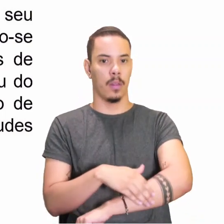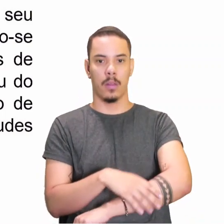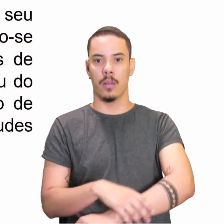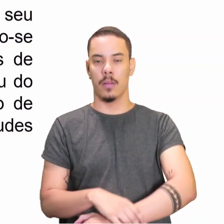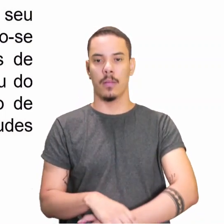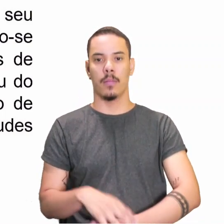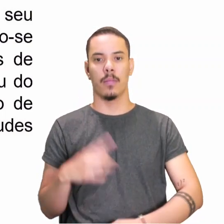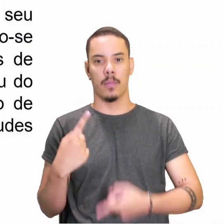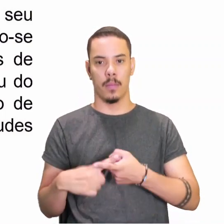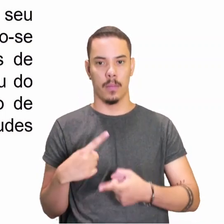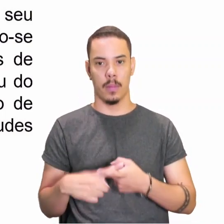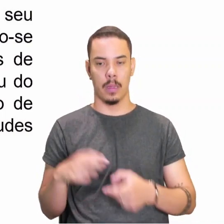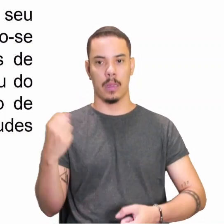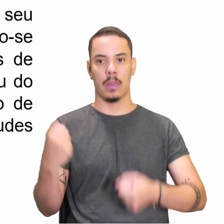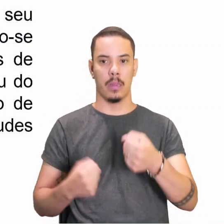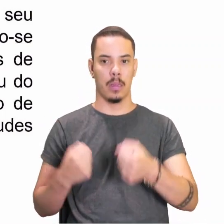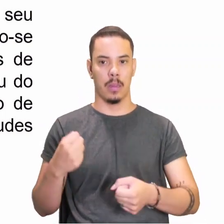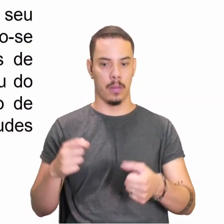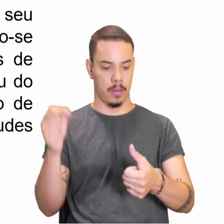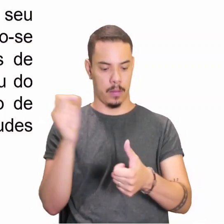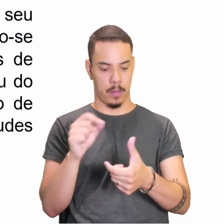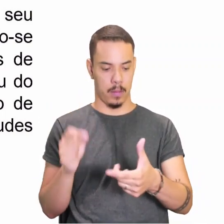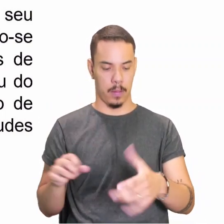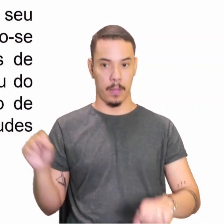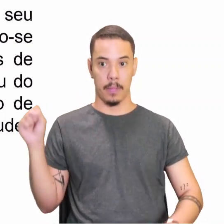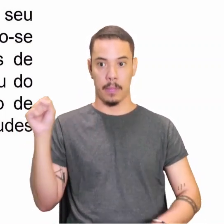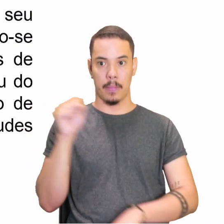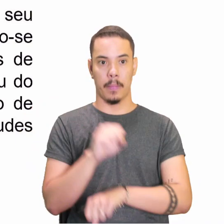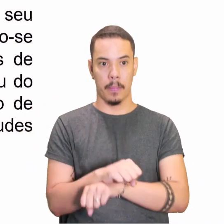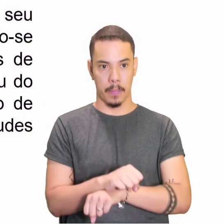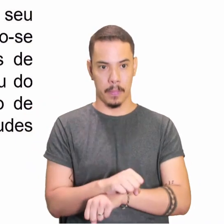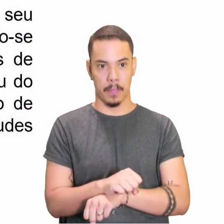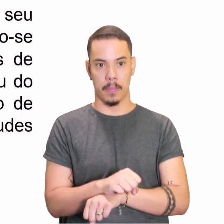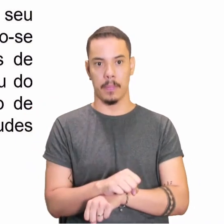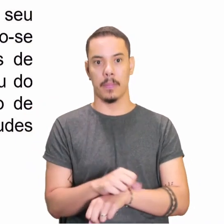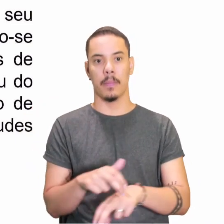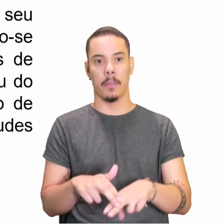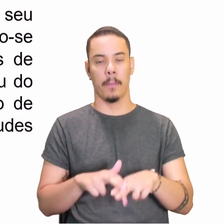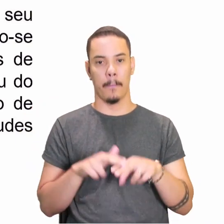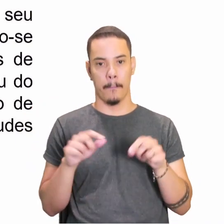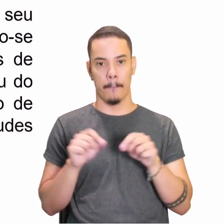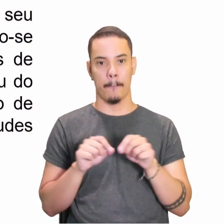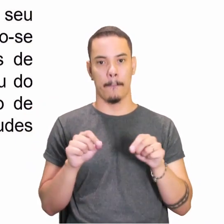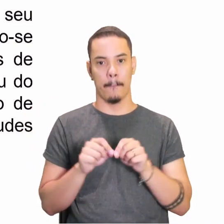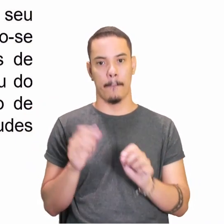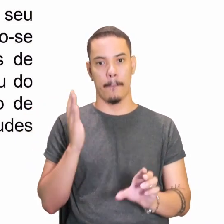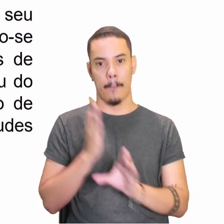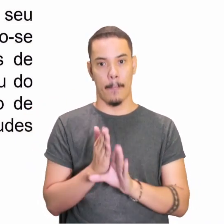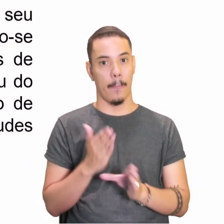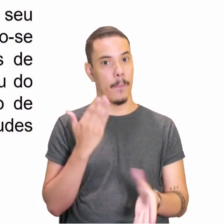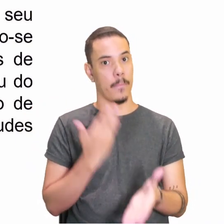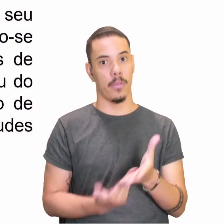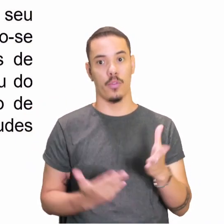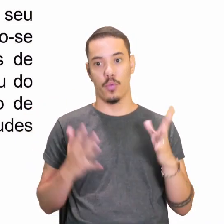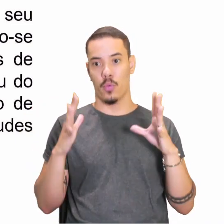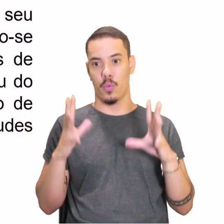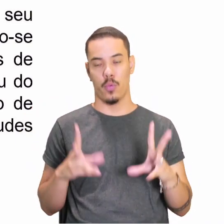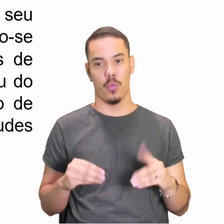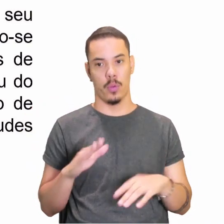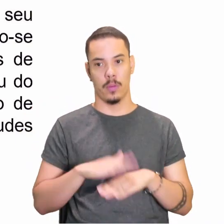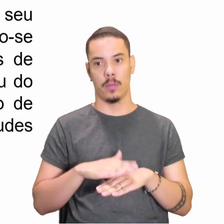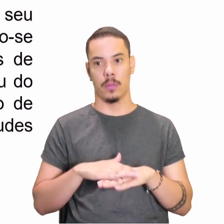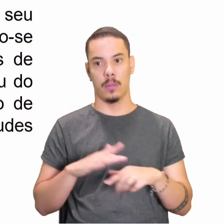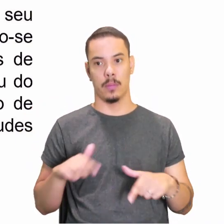os veículos pararam à revelia dos condutores e estes, por sua vez, perdiam toda a capacidade